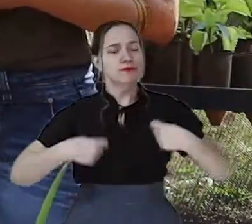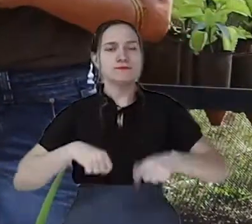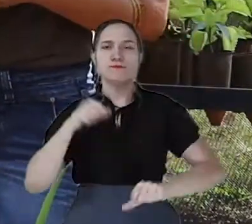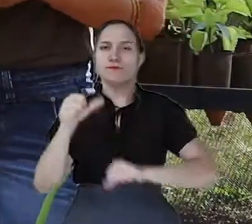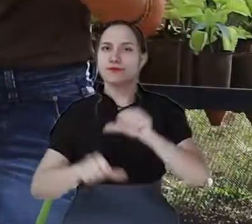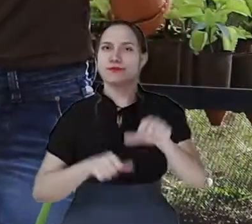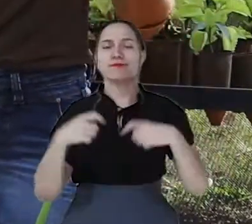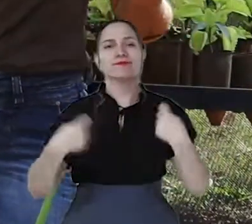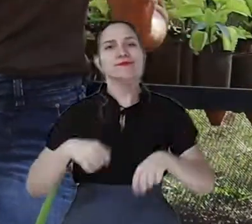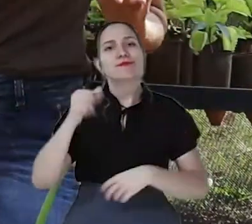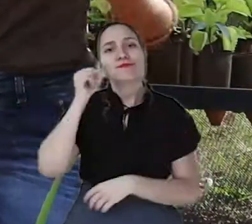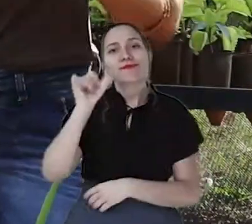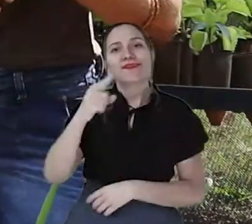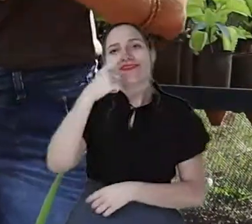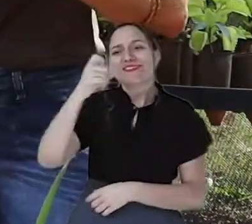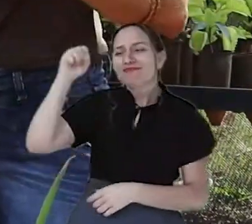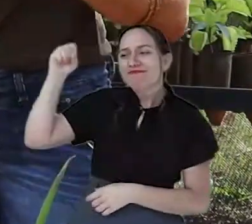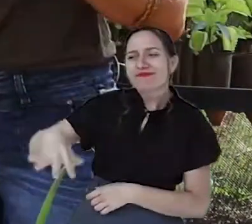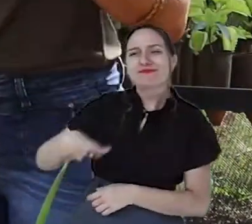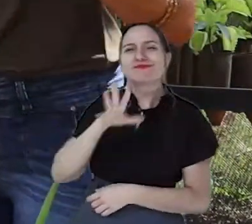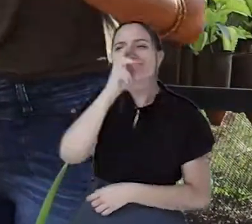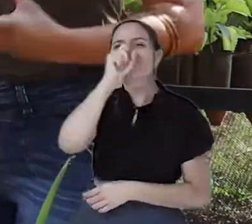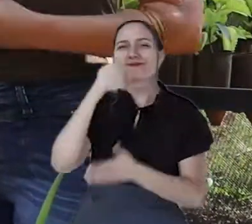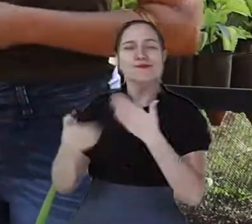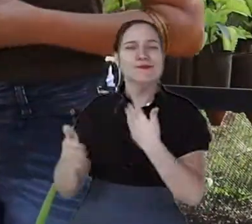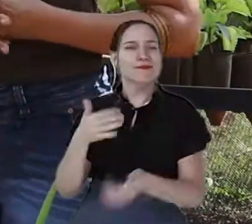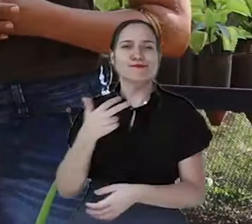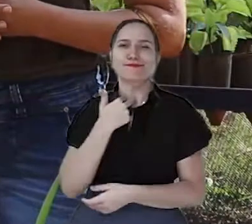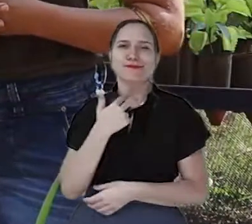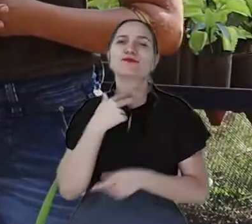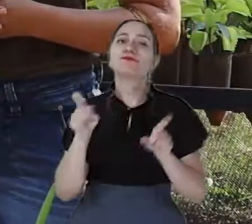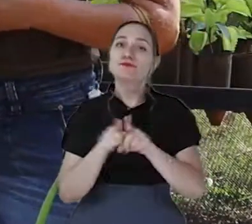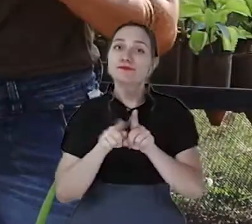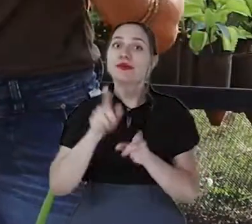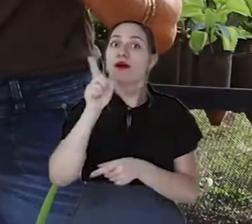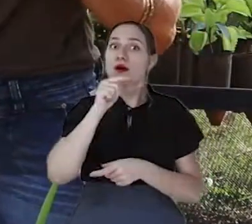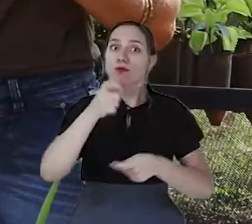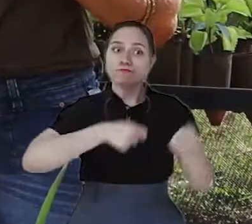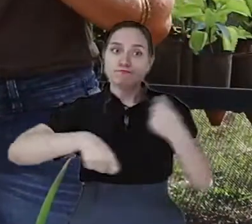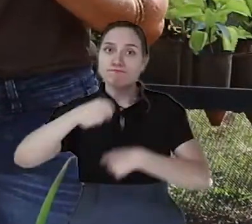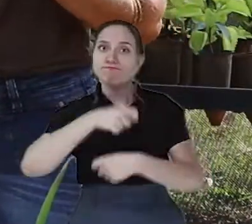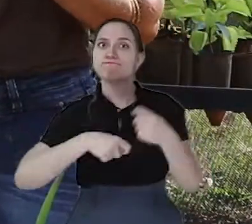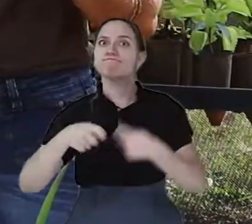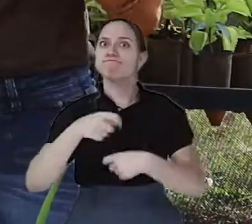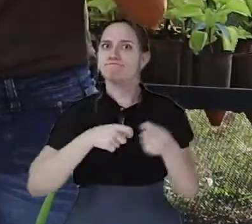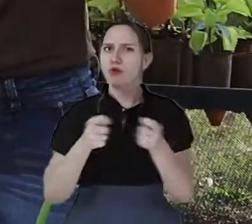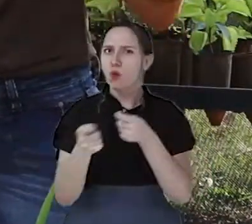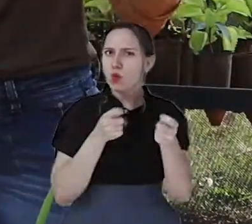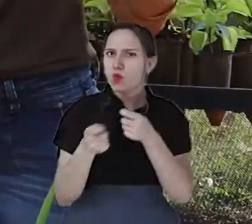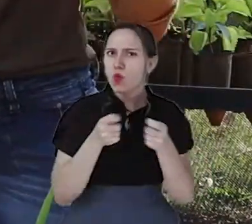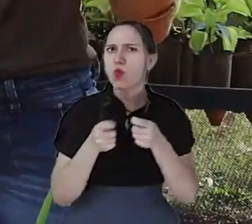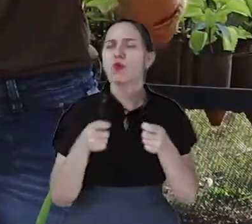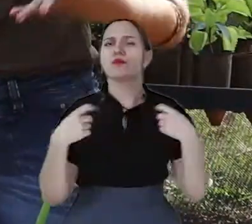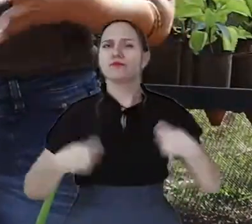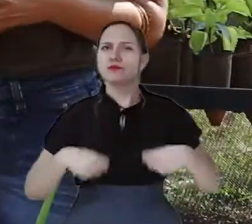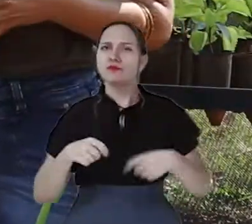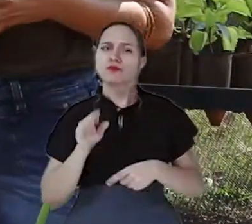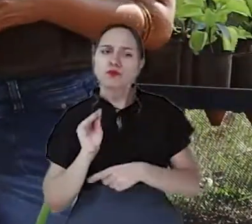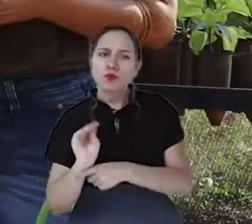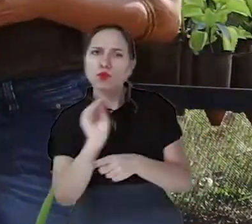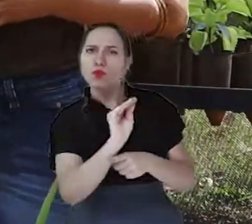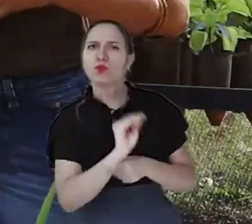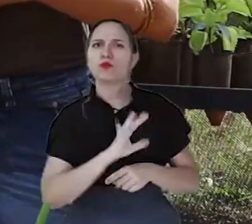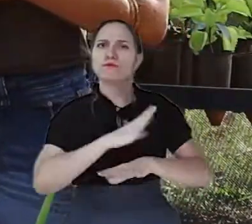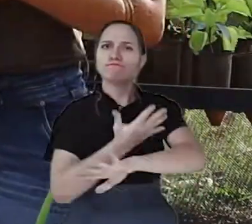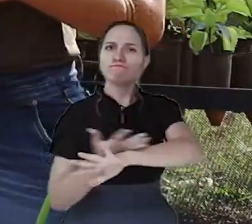que economizar água, a gente tem que cuidar melhor do meio ambiente e valorizar, gente, essa riqueza que se chama